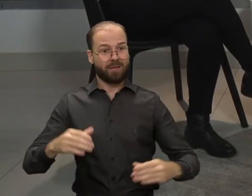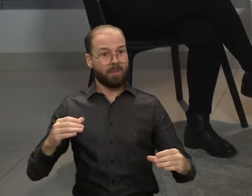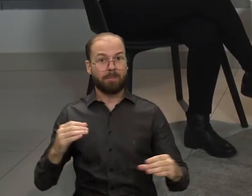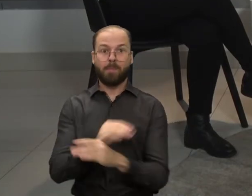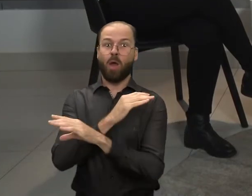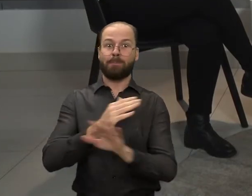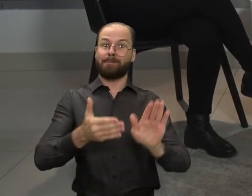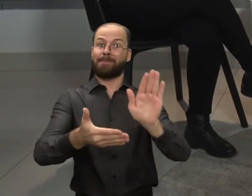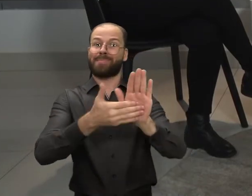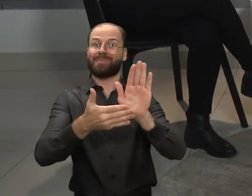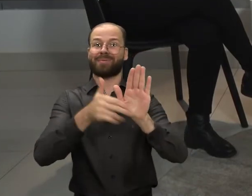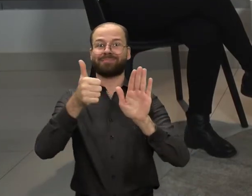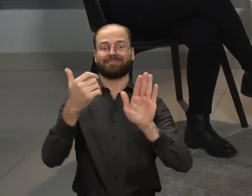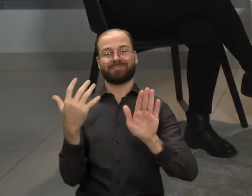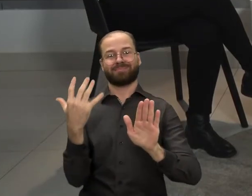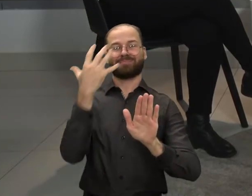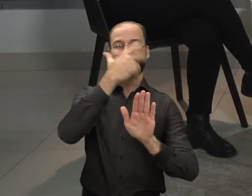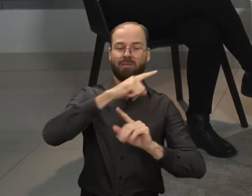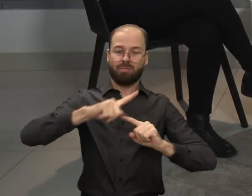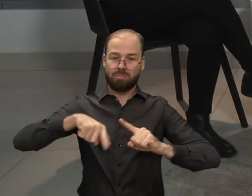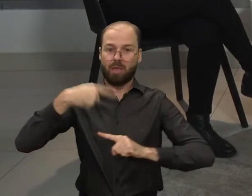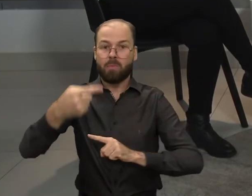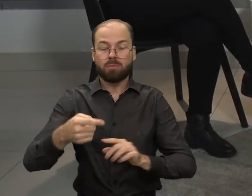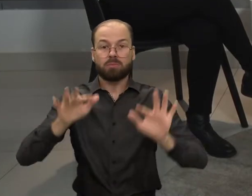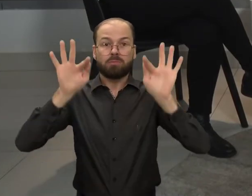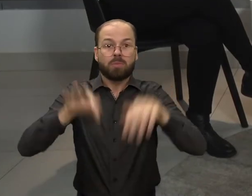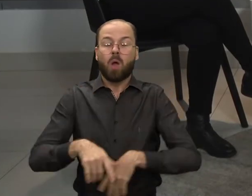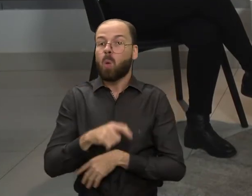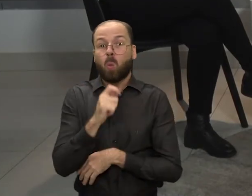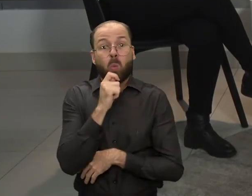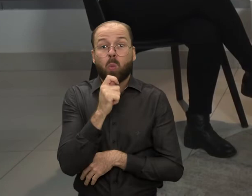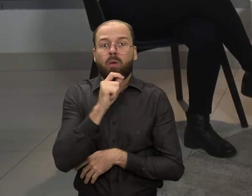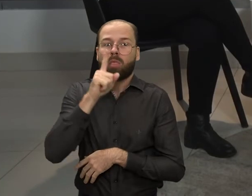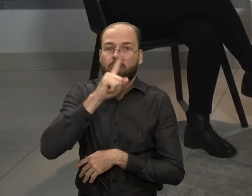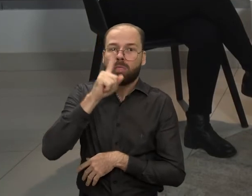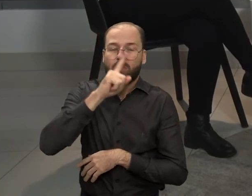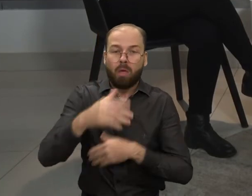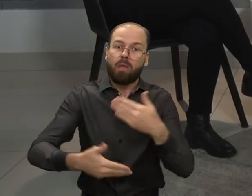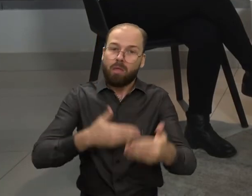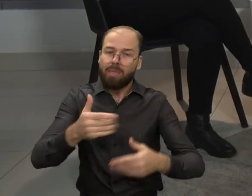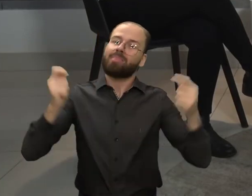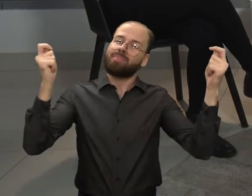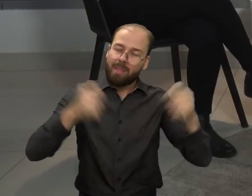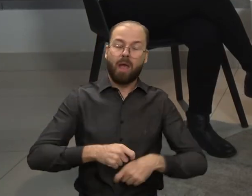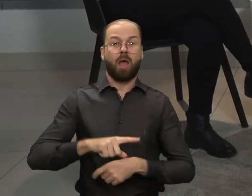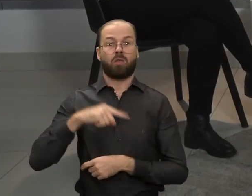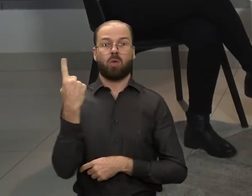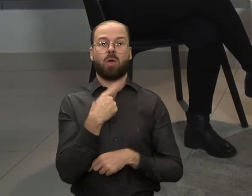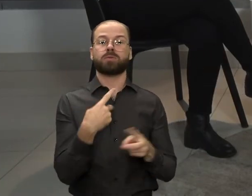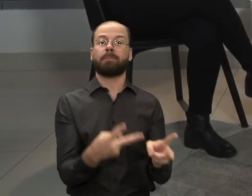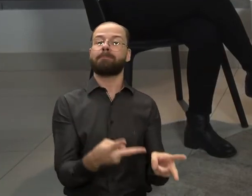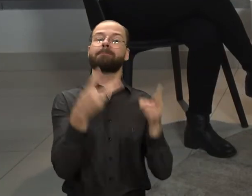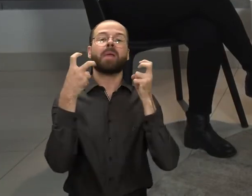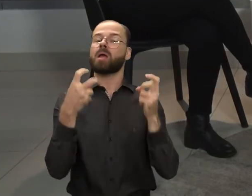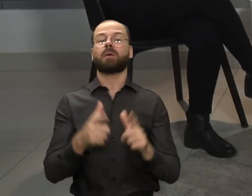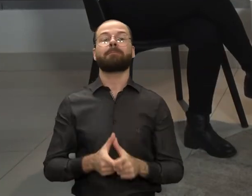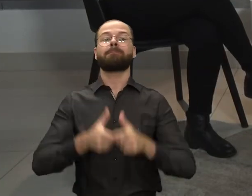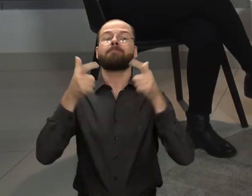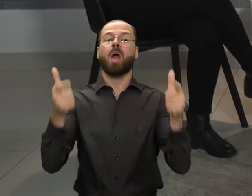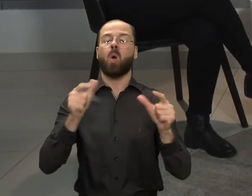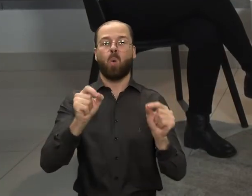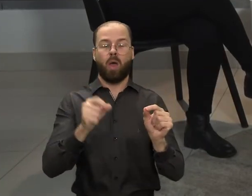os próximos podem dar continuidade àquilo lá. E o que a gente vê muitas vezes nesses